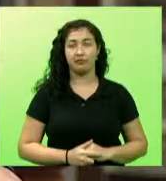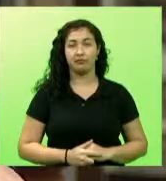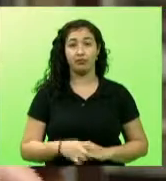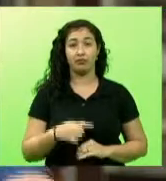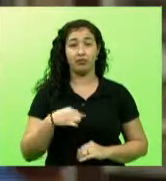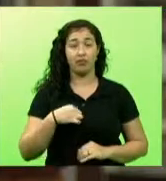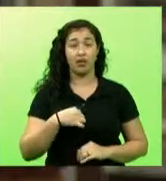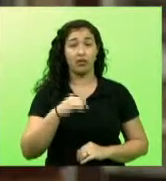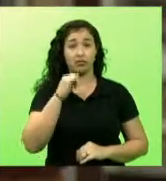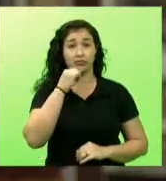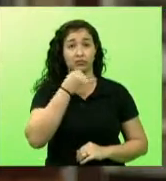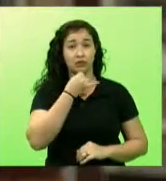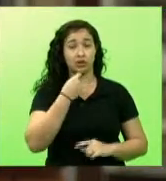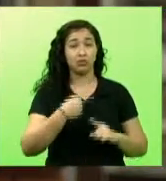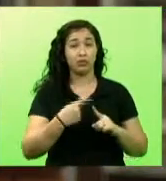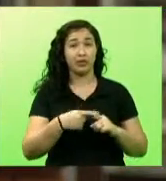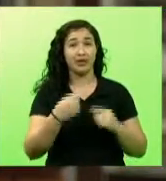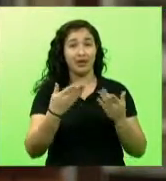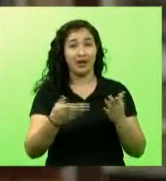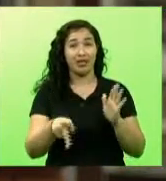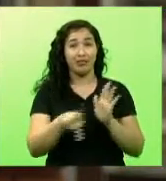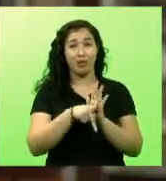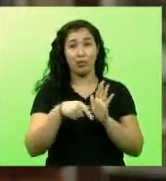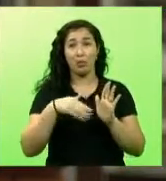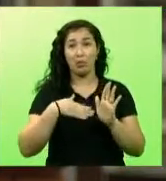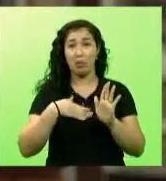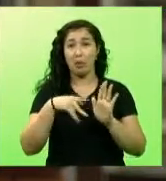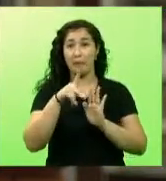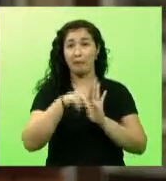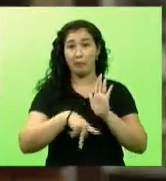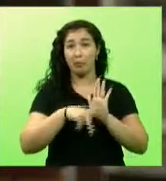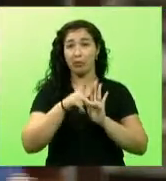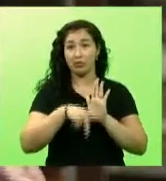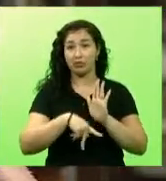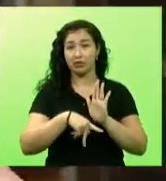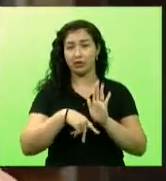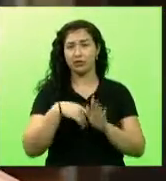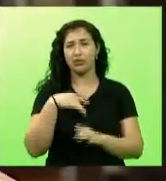Fico triste porque ela fez parte do meu projeto. Fico muito triste mesmo de